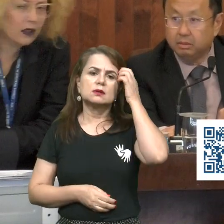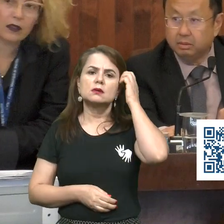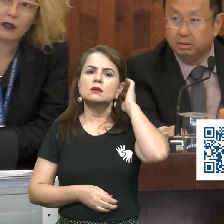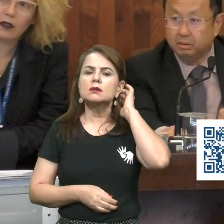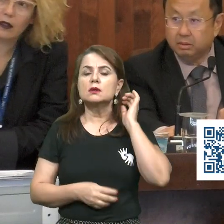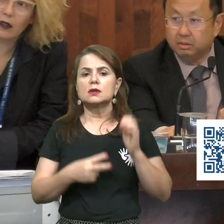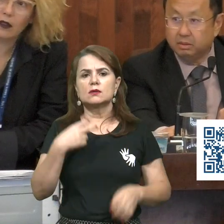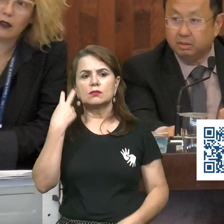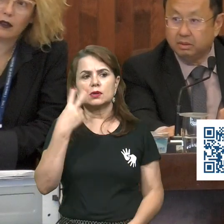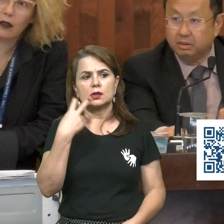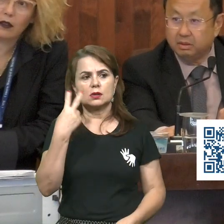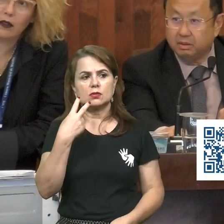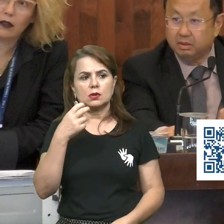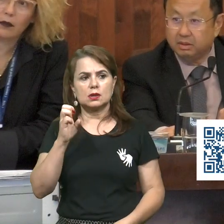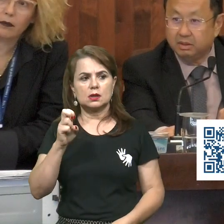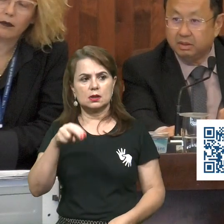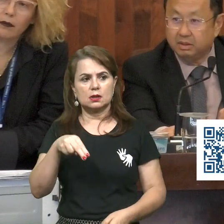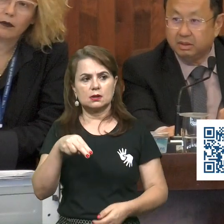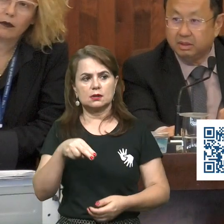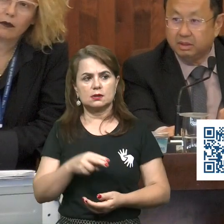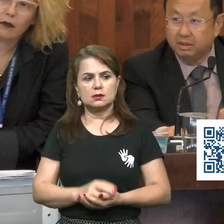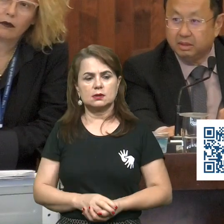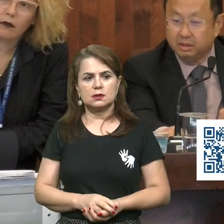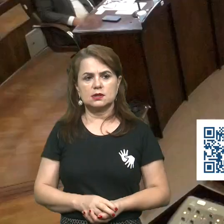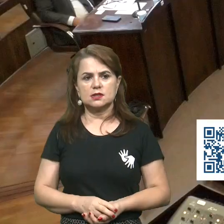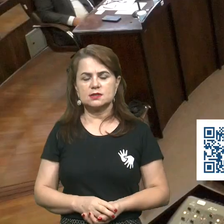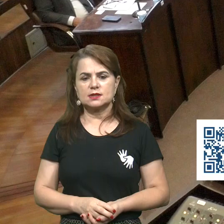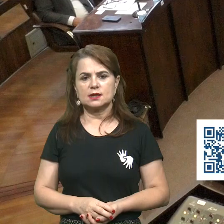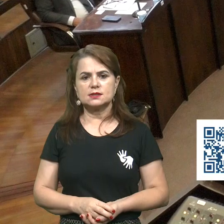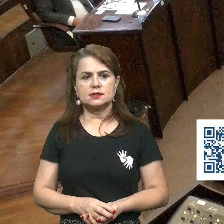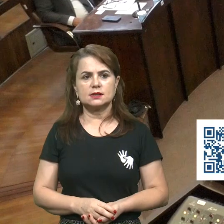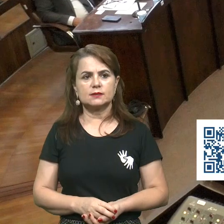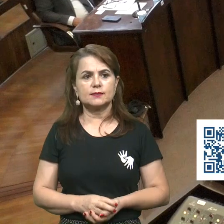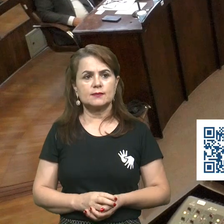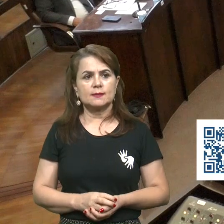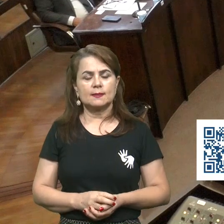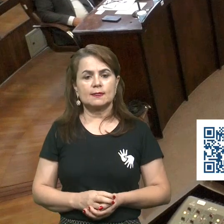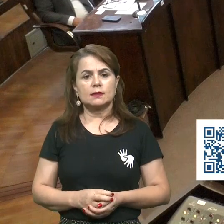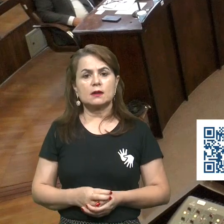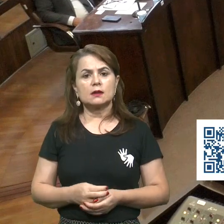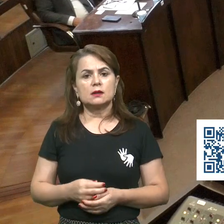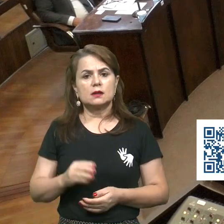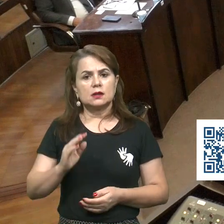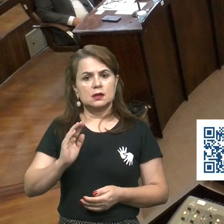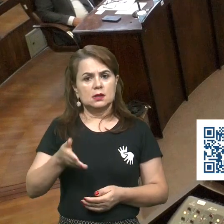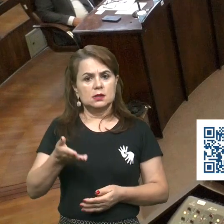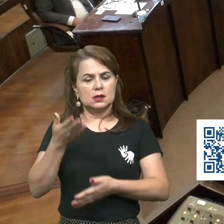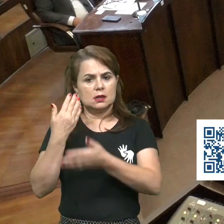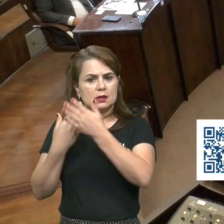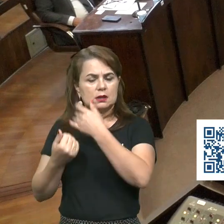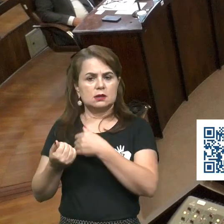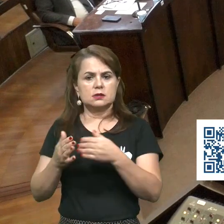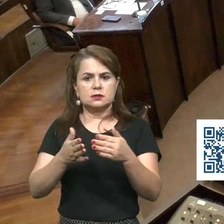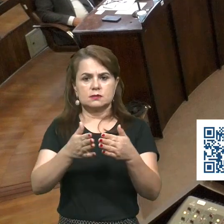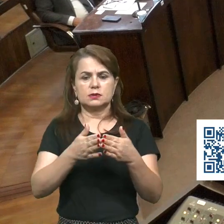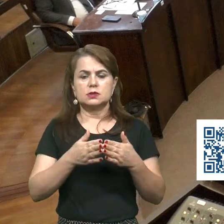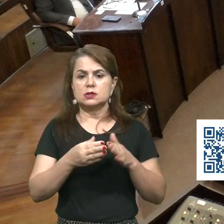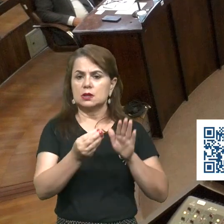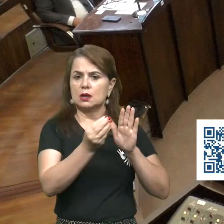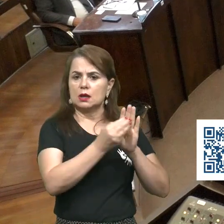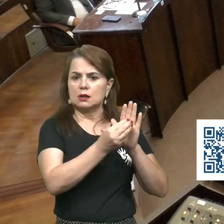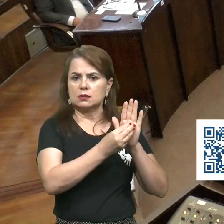Questão de ordem, vereador Eduardo Nascimento. Eu solicitei um adendo nesse requerimento de nossa autoria, que eu já